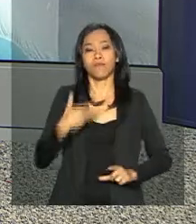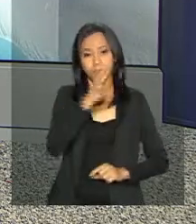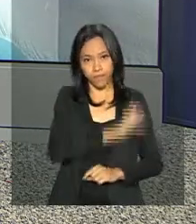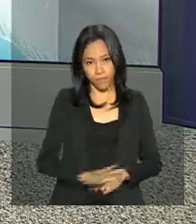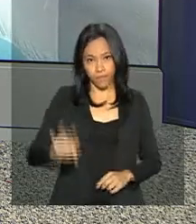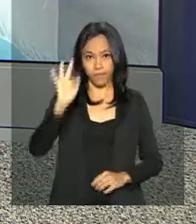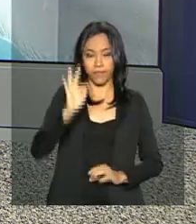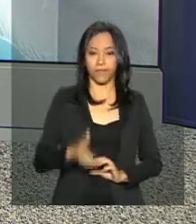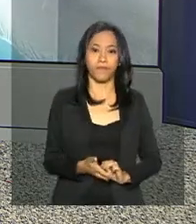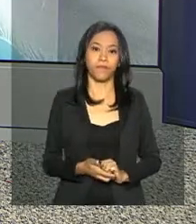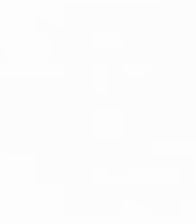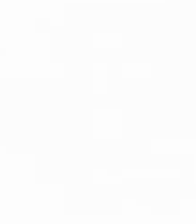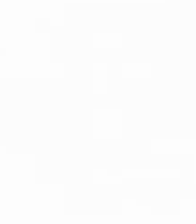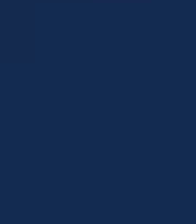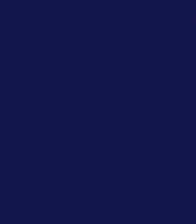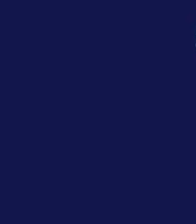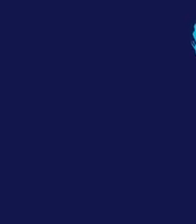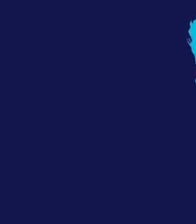federal